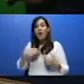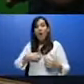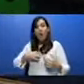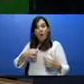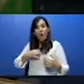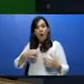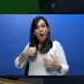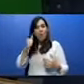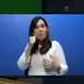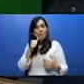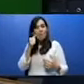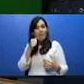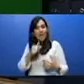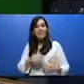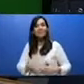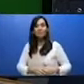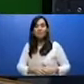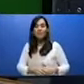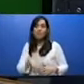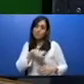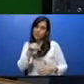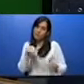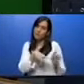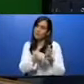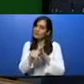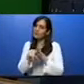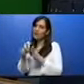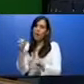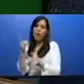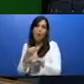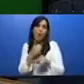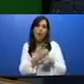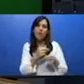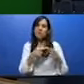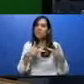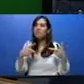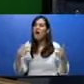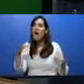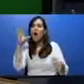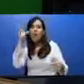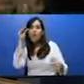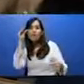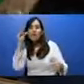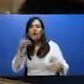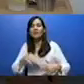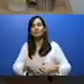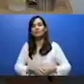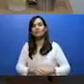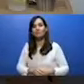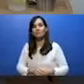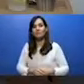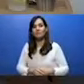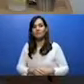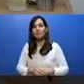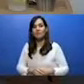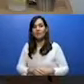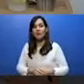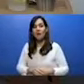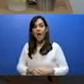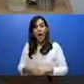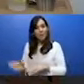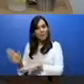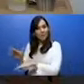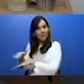tá? Se vocês forem pesquisar aí sobre a Mona Lisa, vocês vão encontrar várias curiosidades. E a Mona Lisa